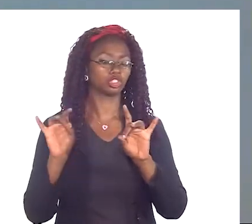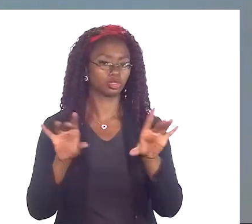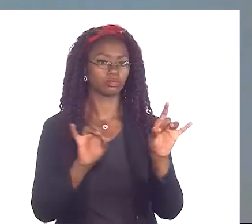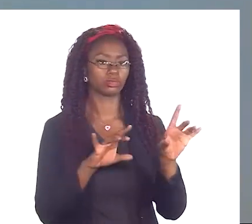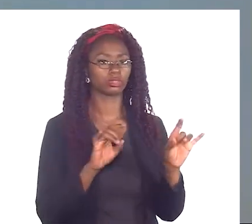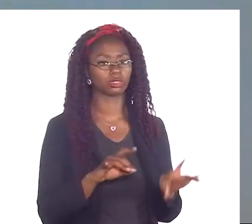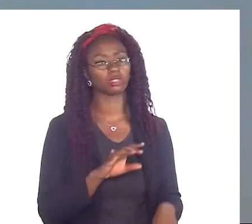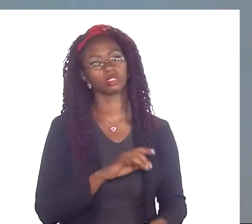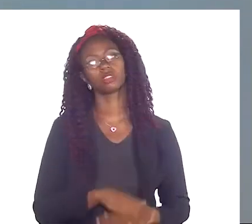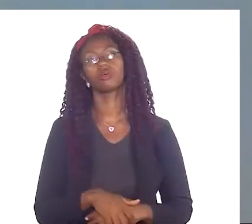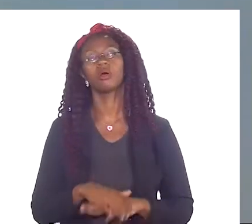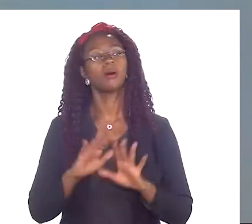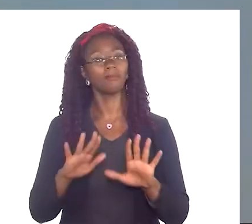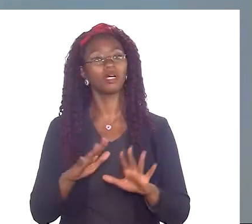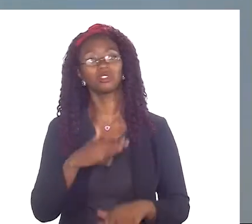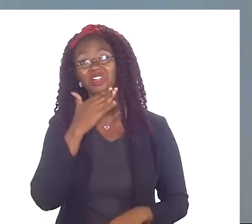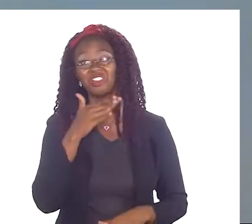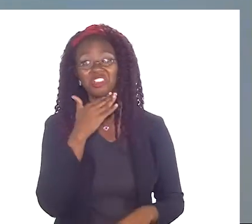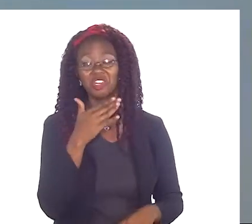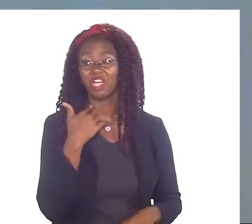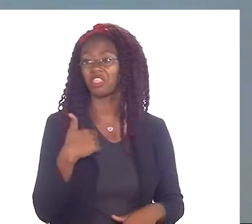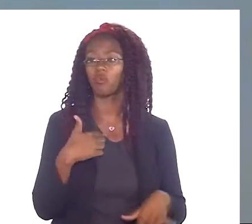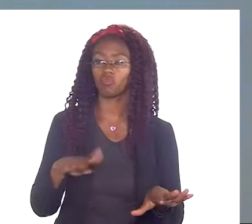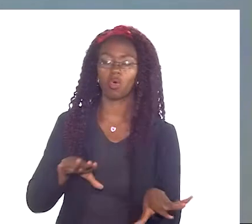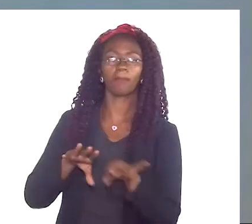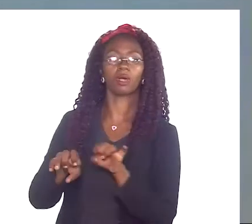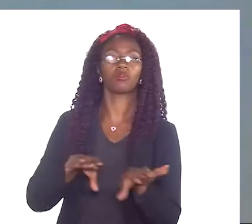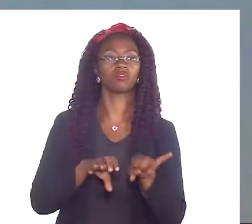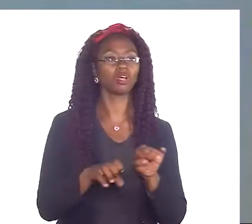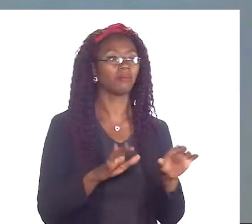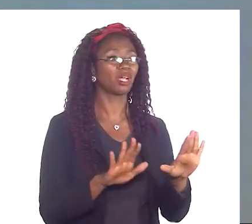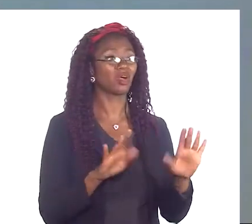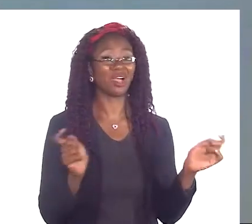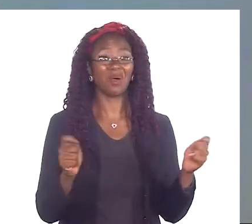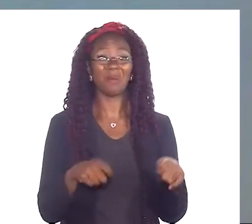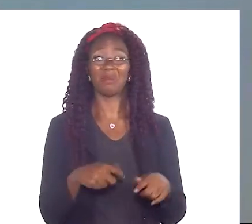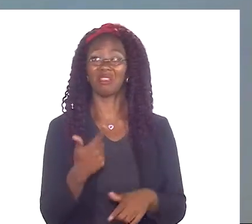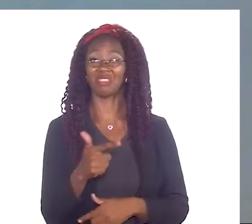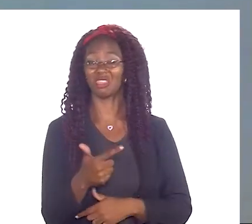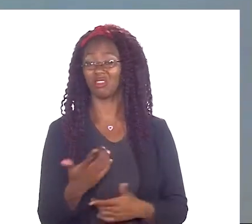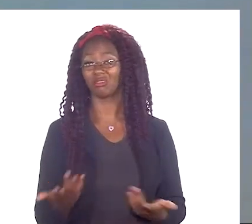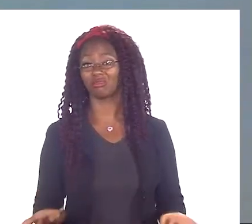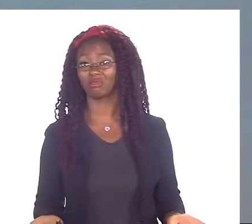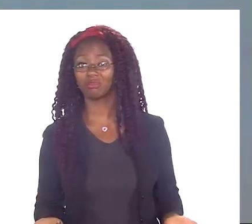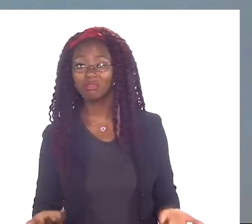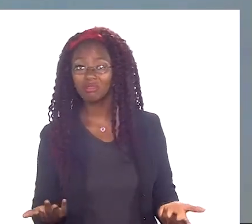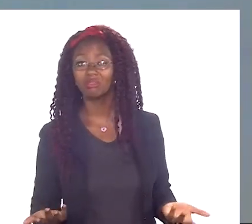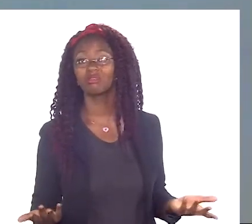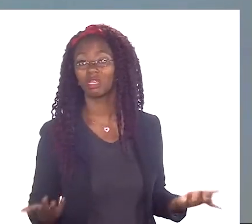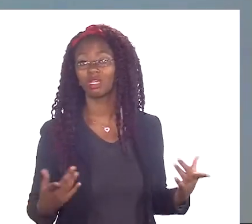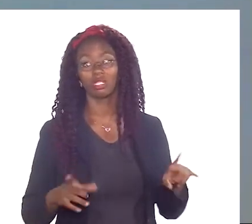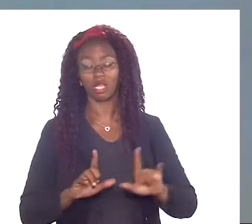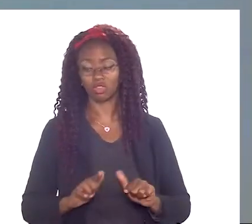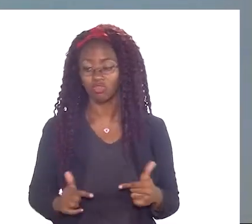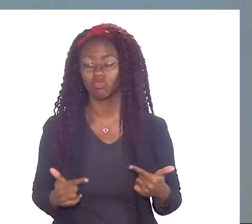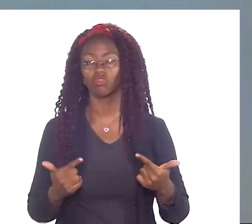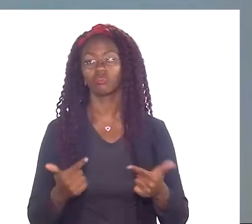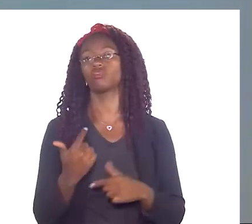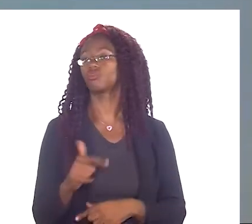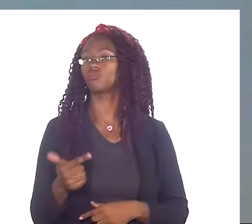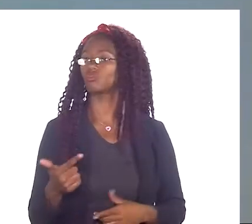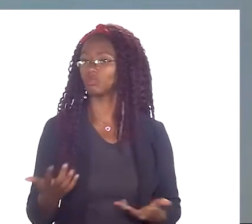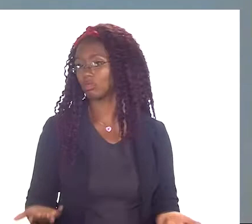para determinadas posições, só que de nada adianta ter as habilidades e as competências, né, técnicas e não ter uma